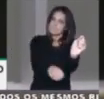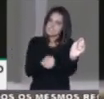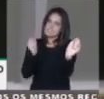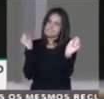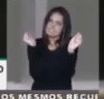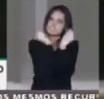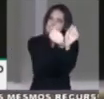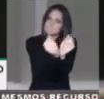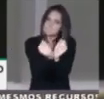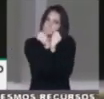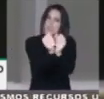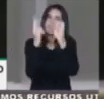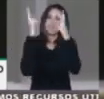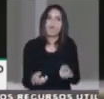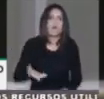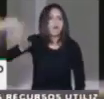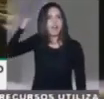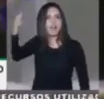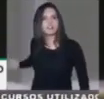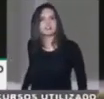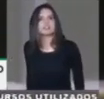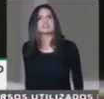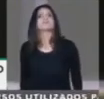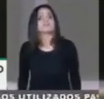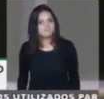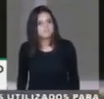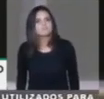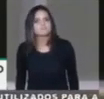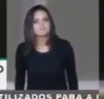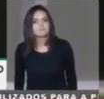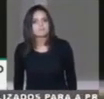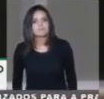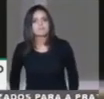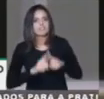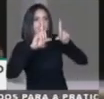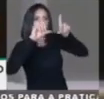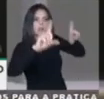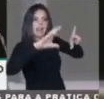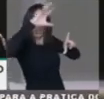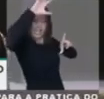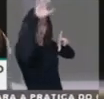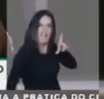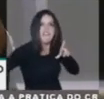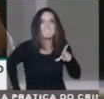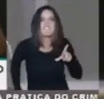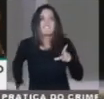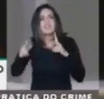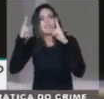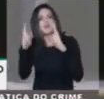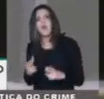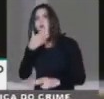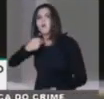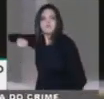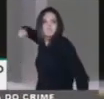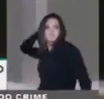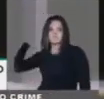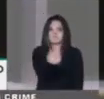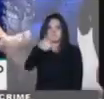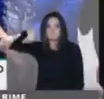chicote e esse chicote tirou da parede aquilo que